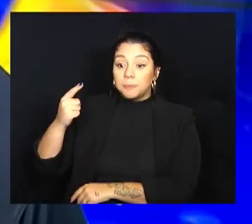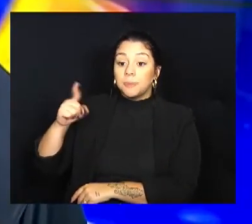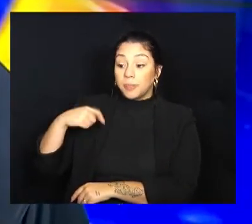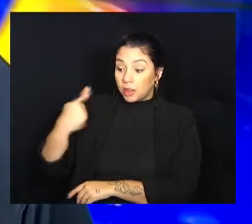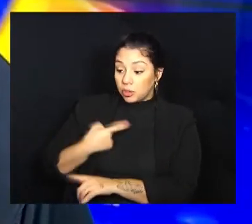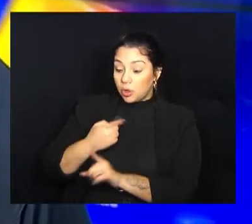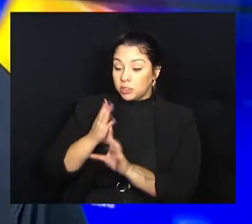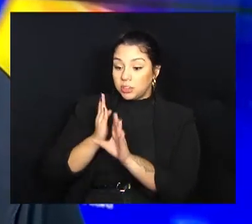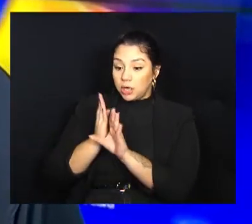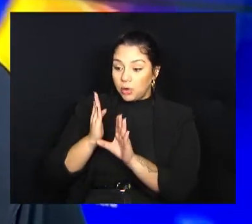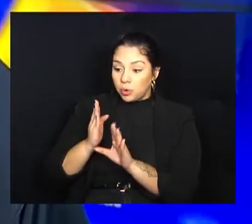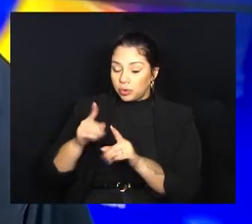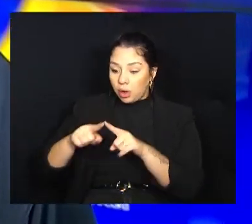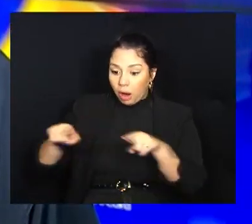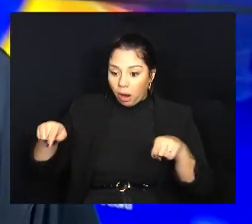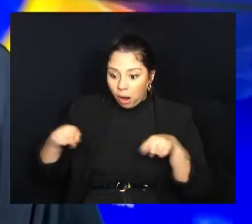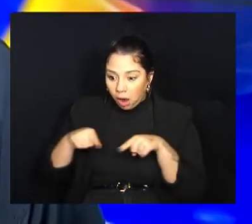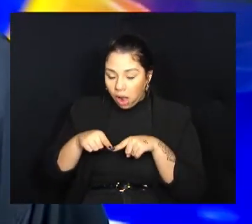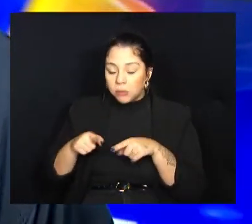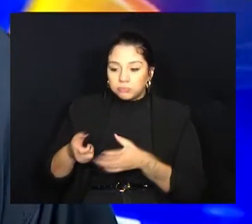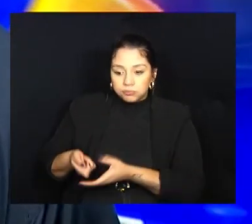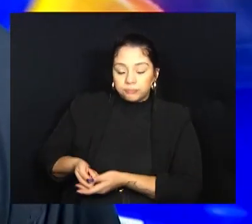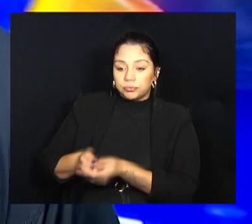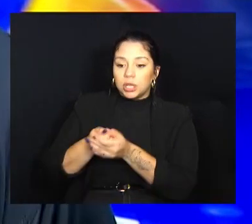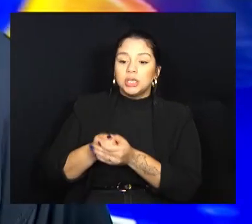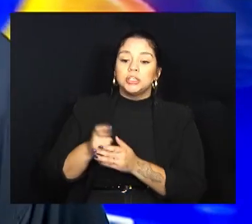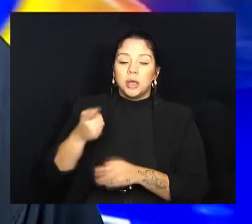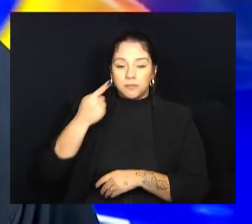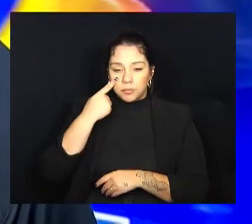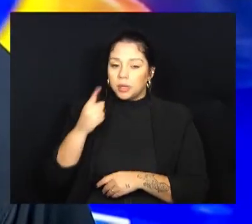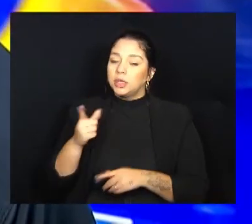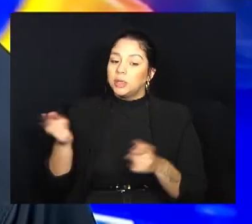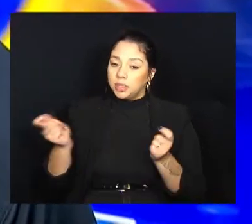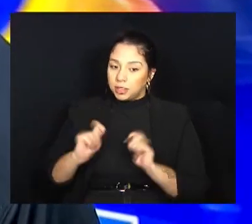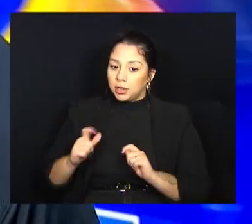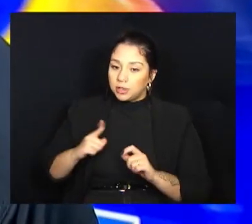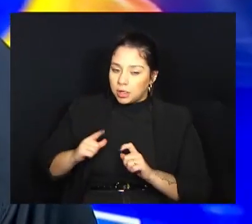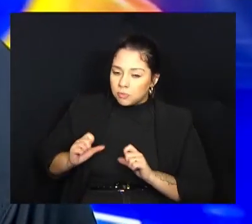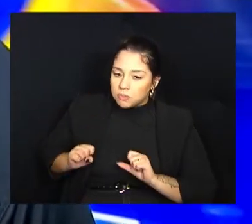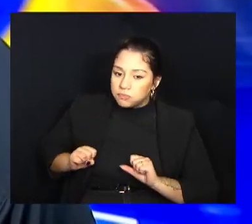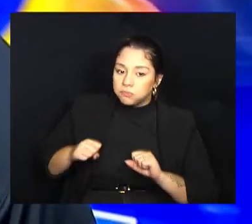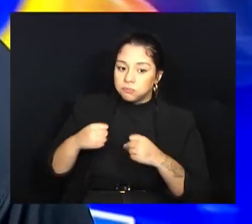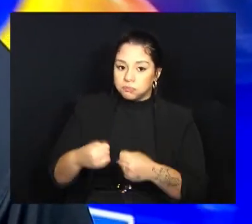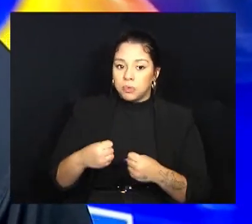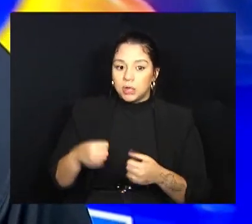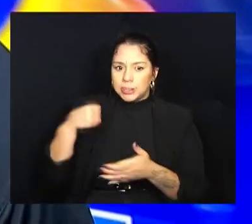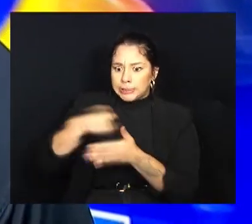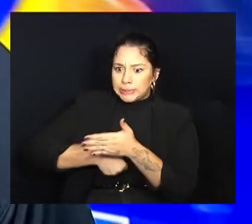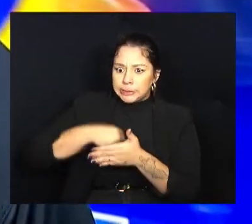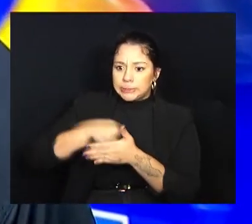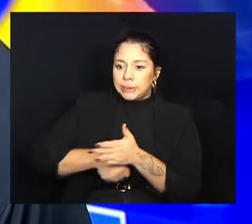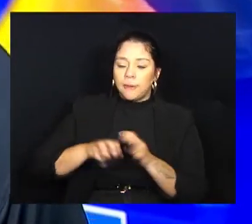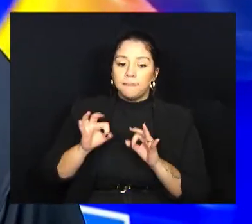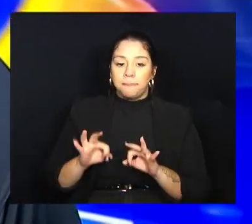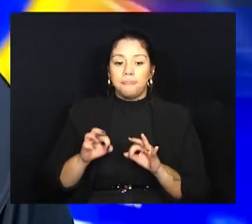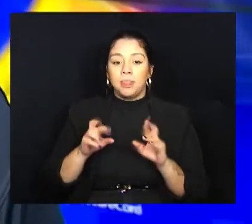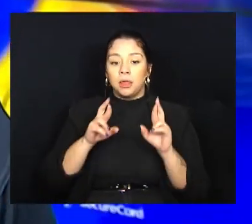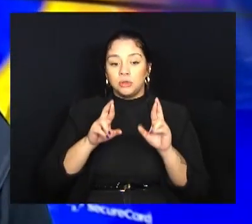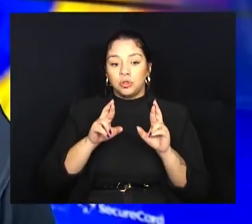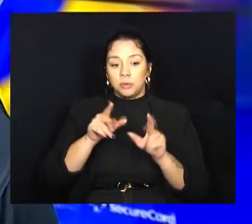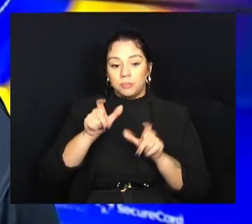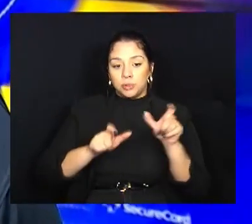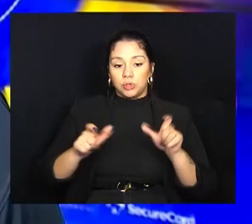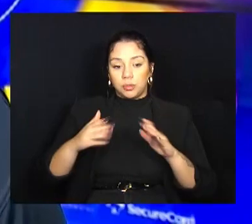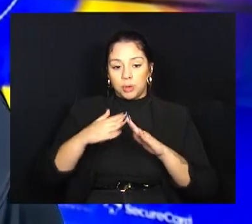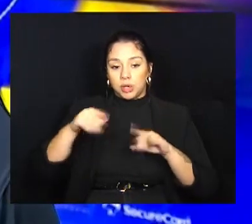encontramos na quadra, é um time que você pode ver que vai entregar muita luta, é um time guerreiro, um time aguerrido. Então isso o torcedor campineiro pode esperar